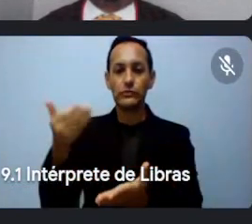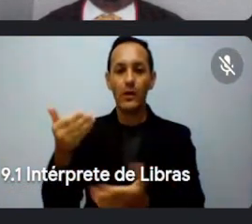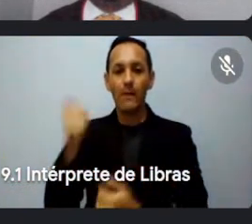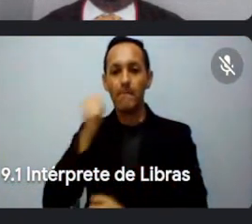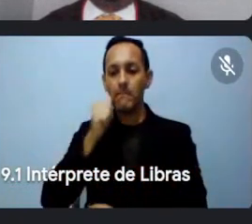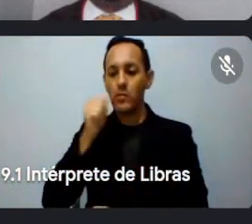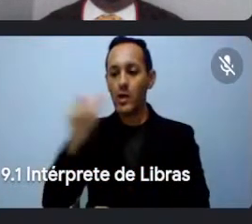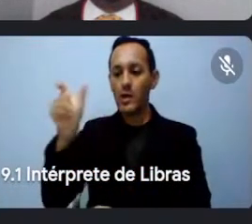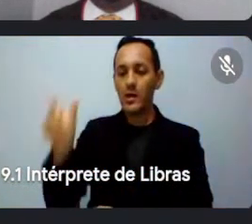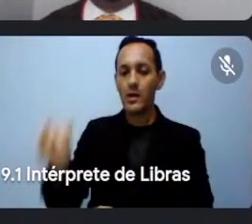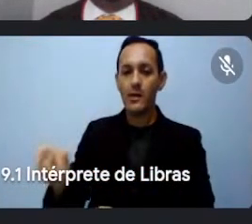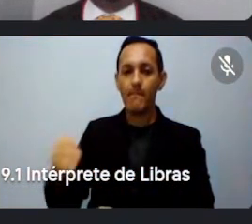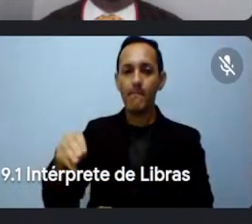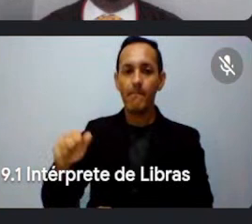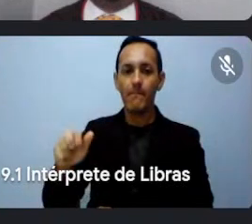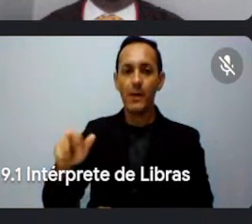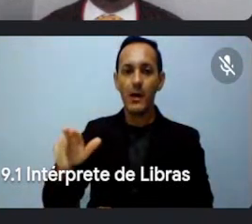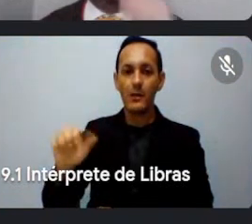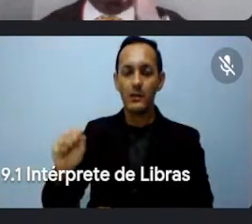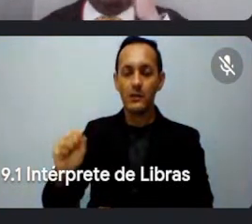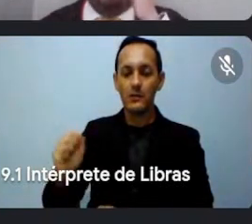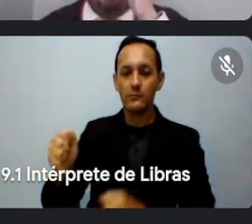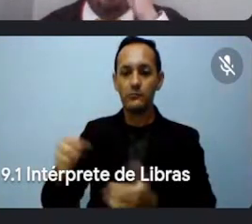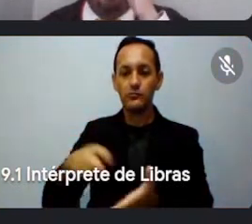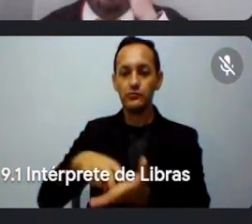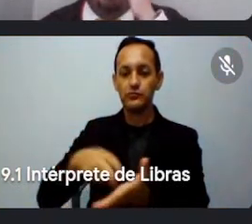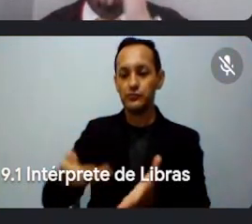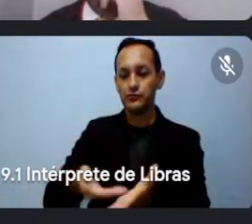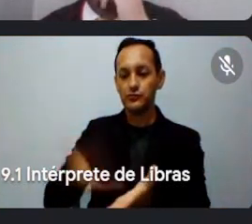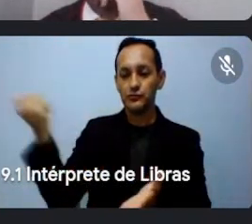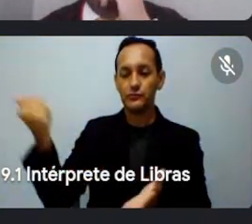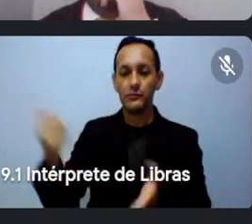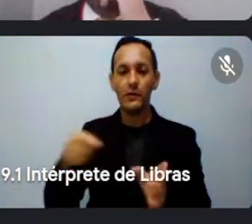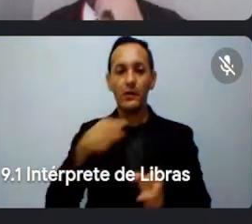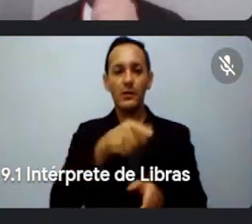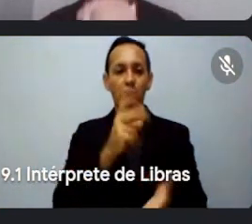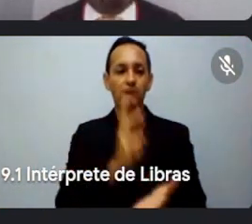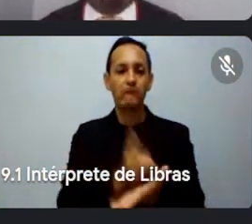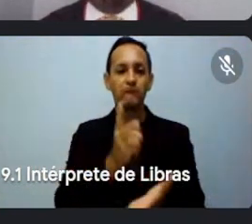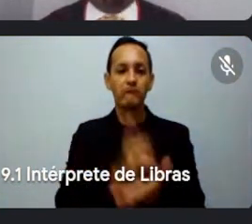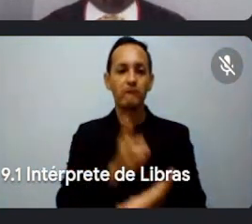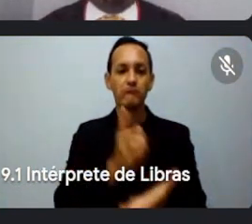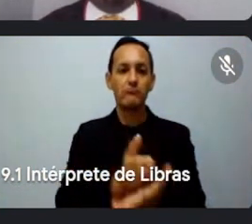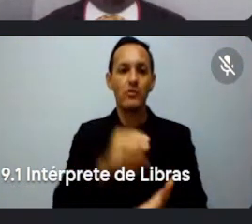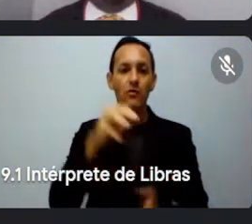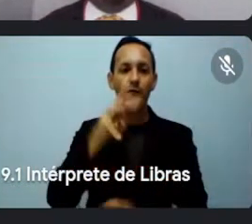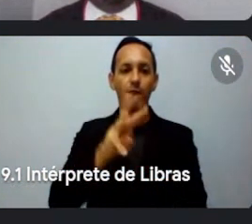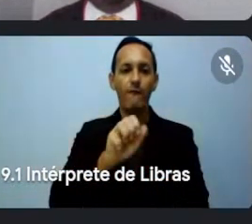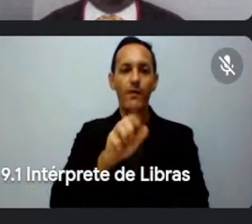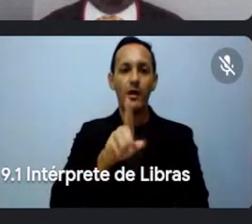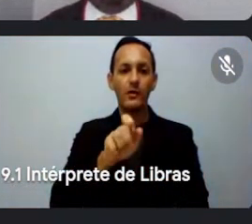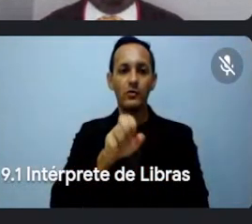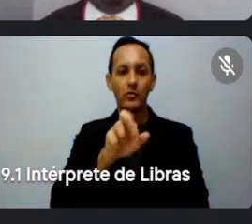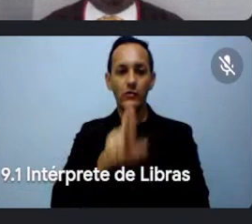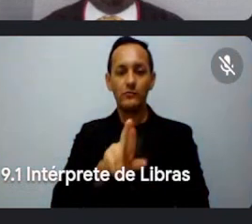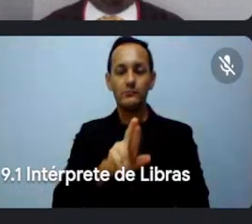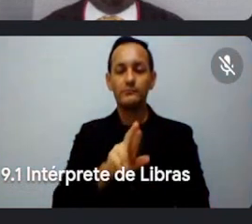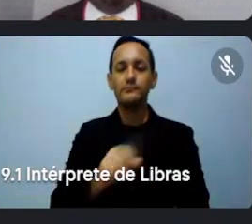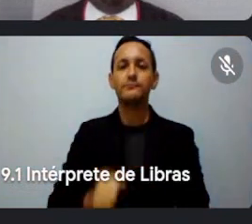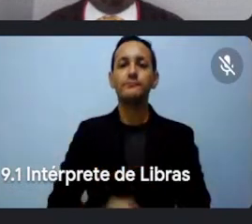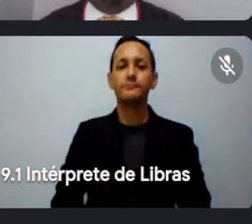de Jesus da Silva e mantendo a condenação com relação ao seu vácuo é o meu presente bom